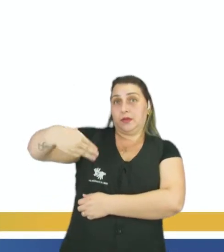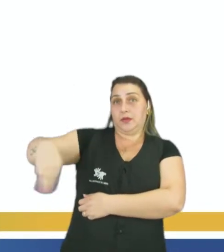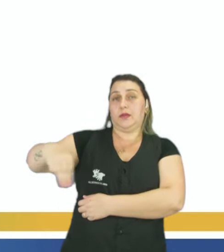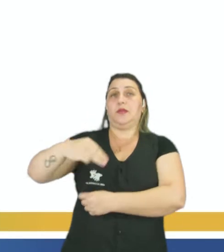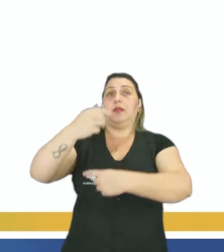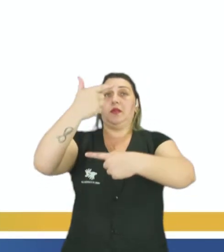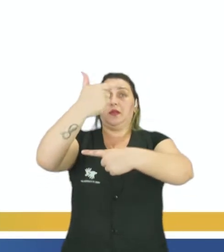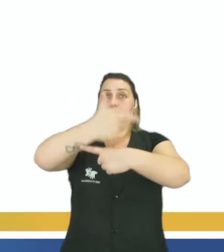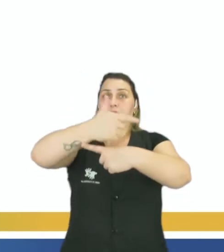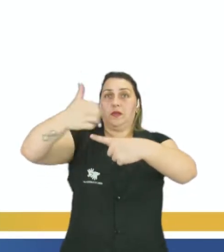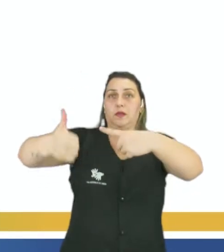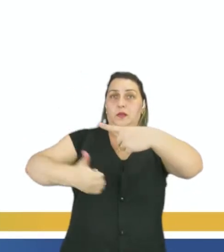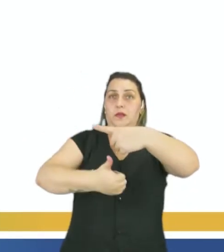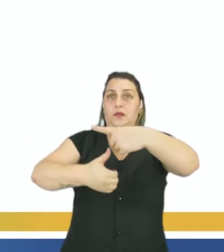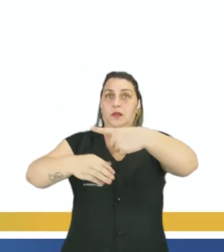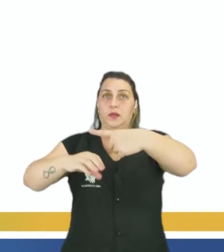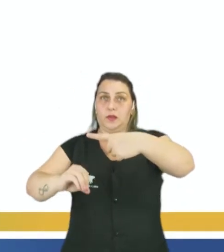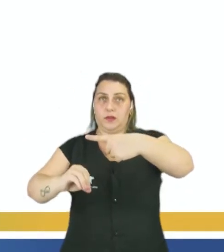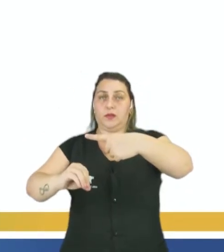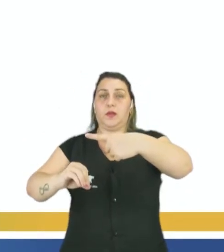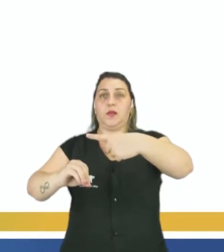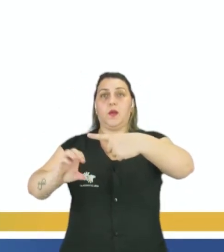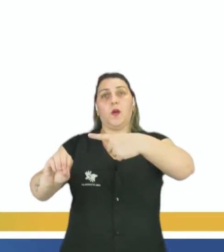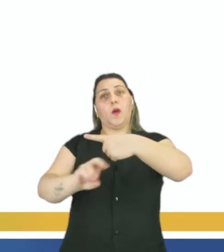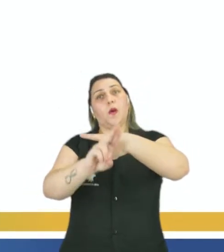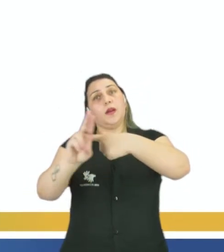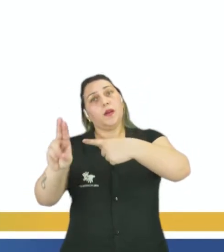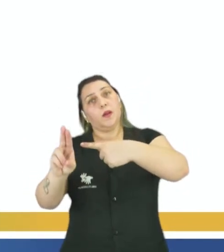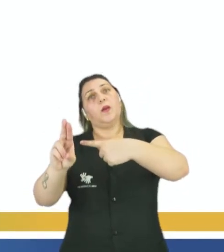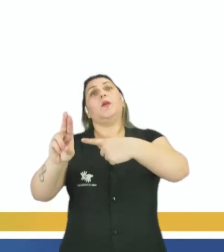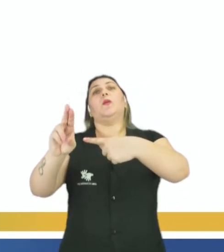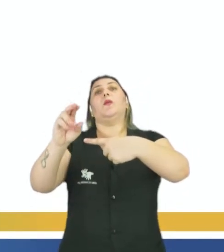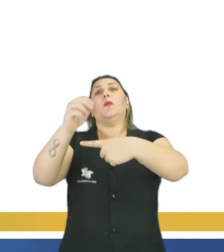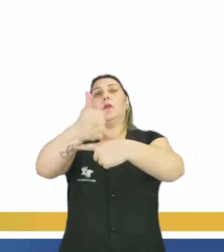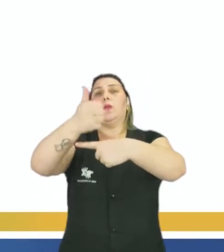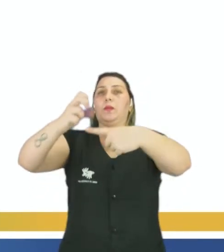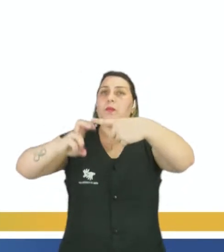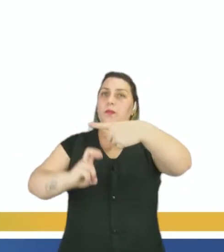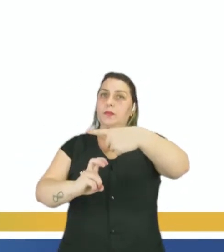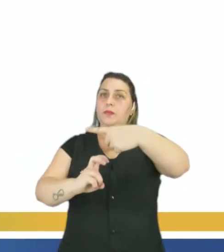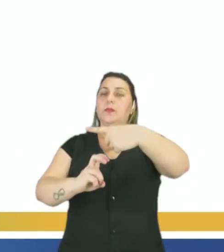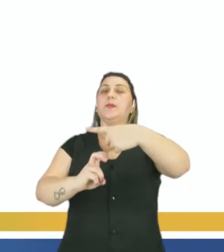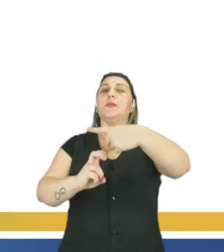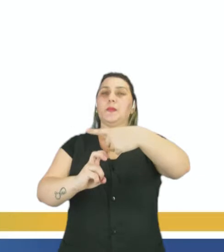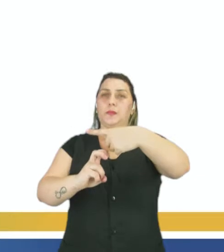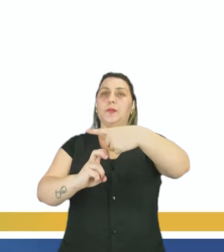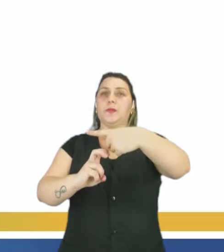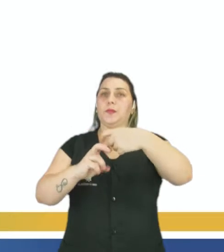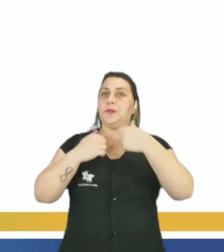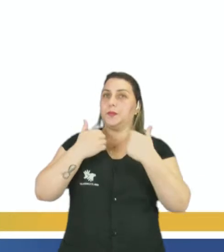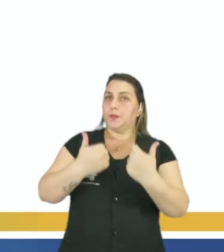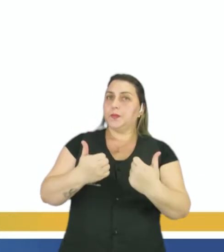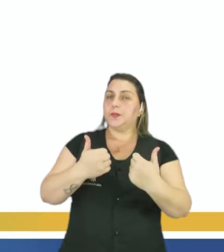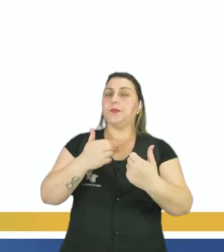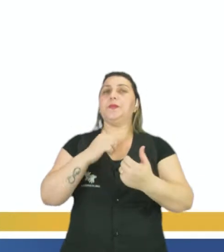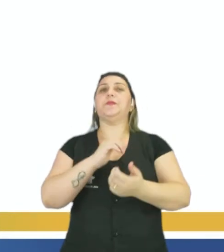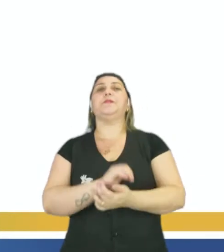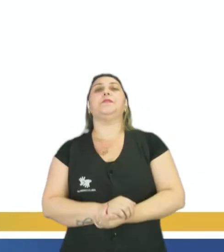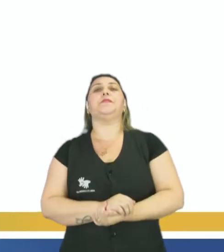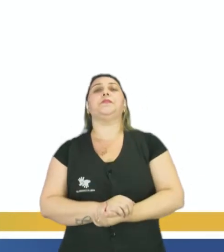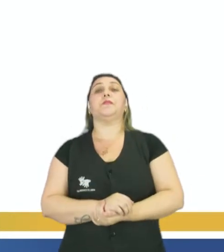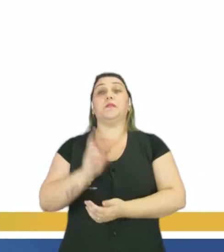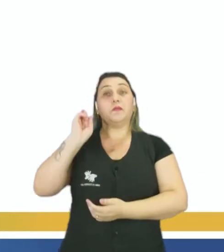da seguinte maneira. 2 está para 10, assim como 1 está para 5. Então isso